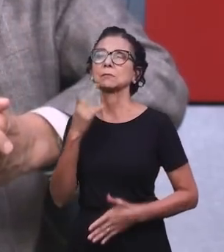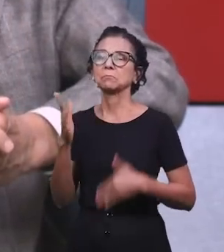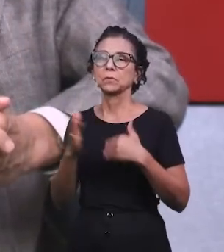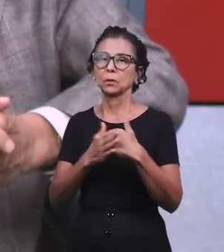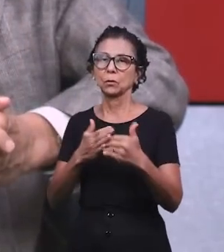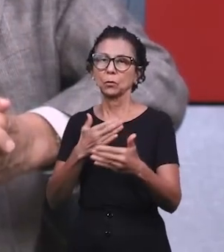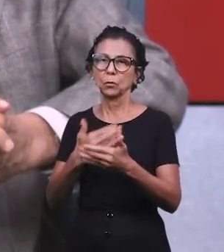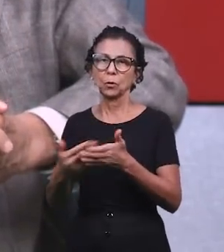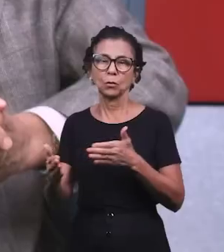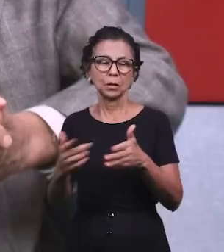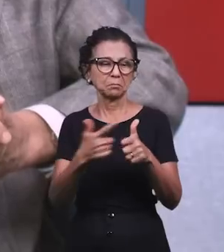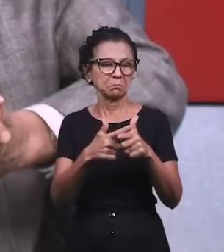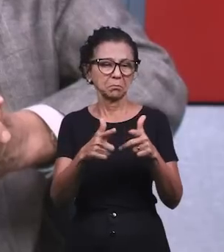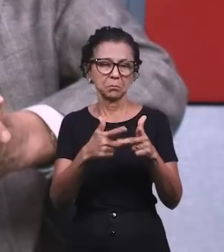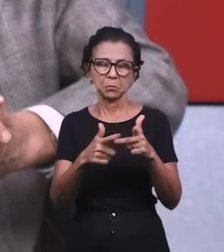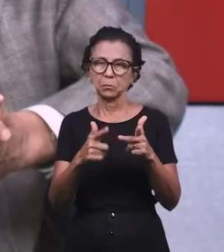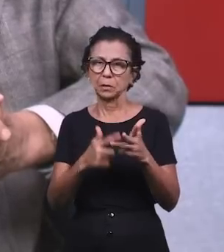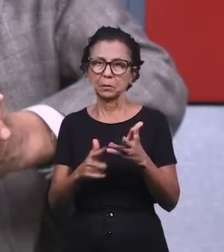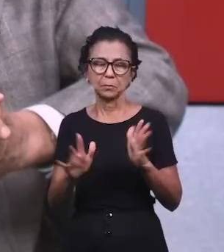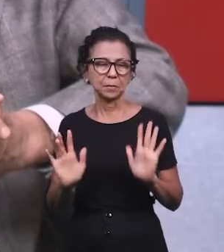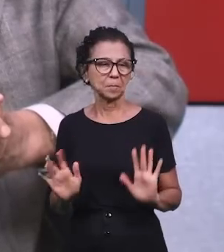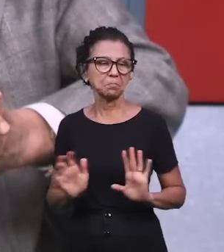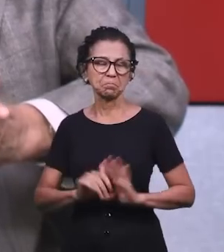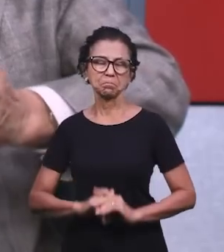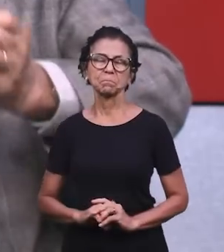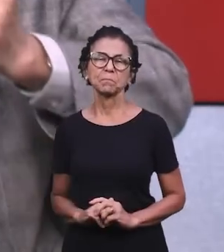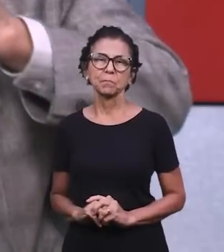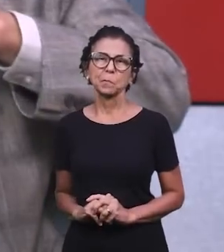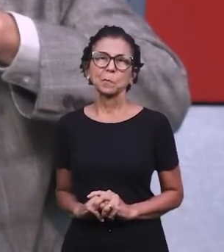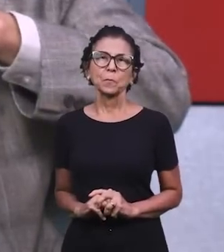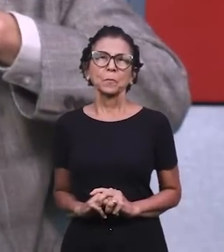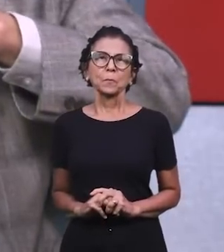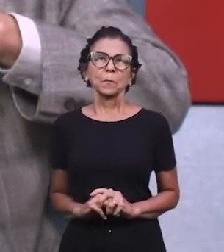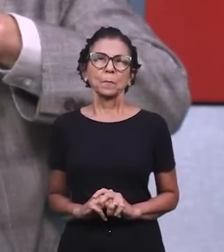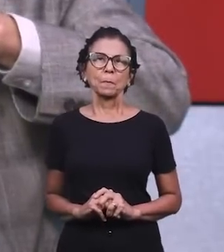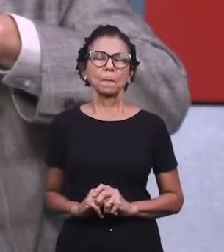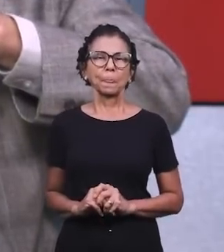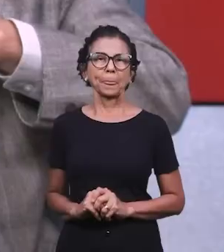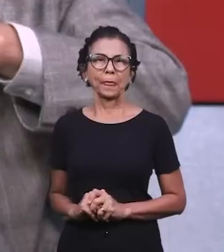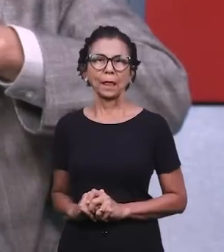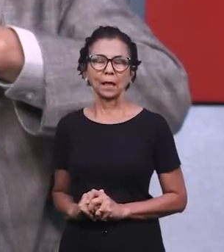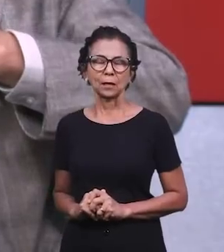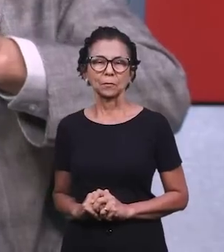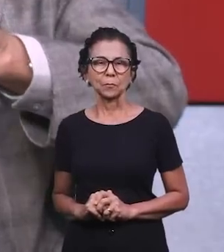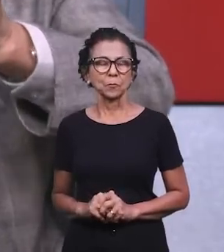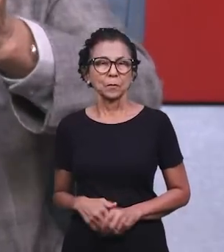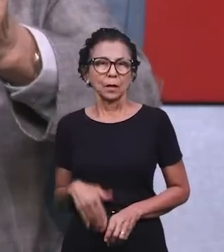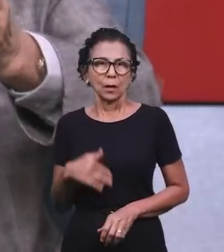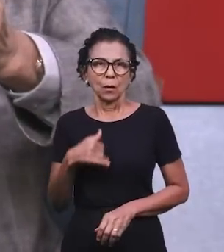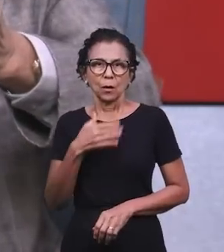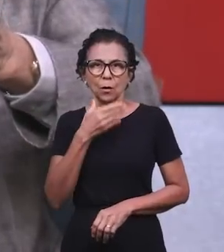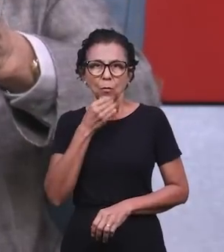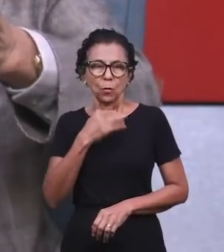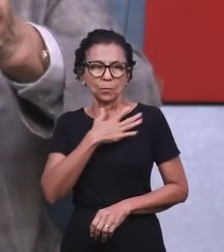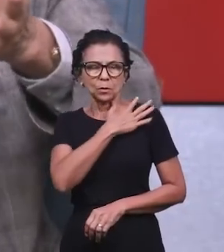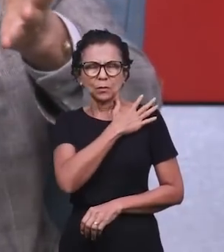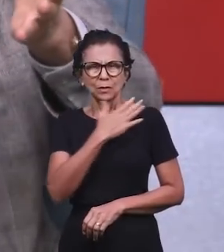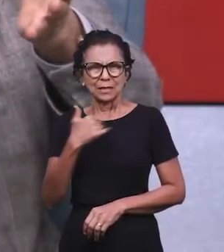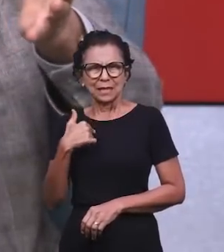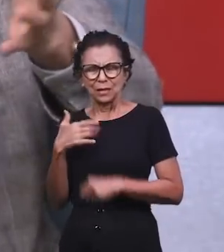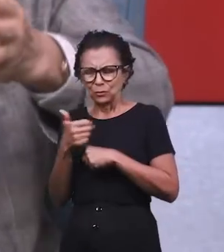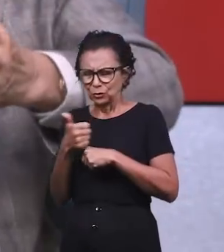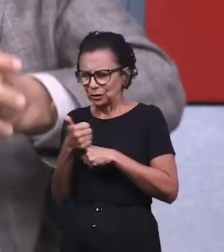situação. Em qualquer situação. Ele se considera indigno, claro, mas o Senhor